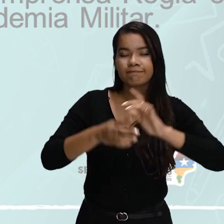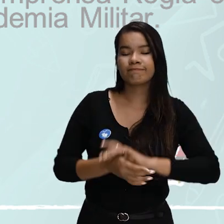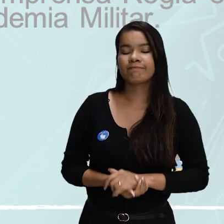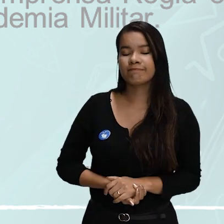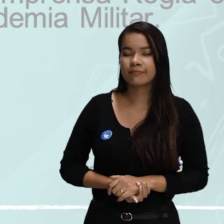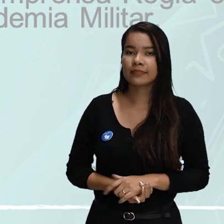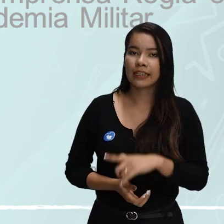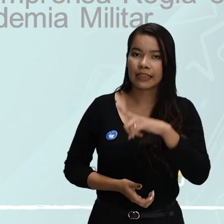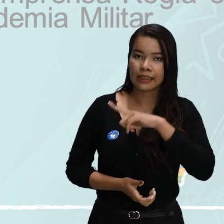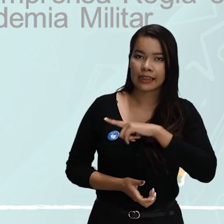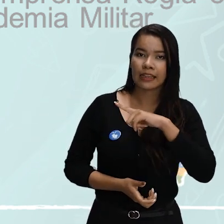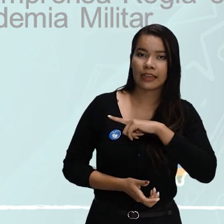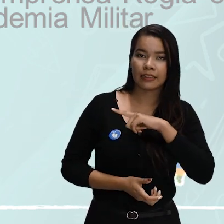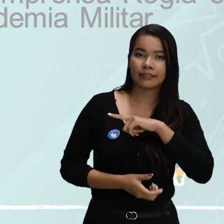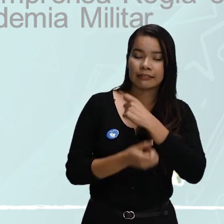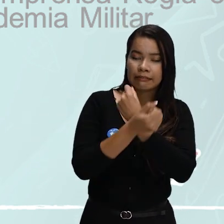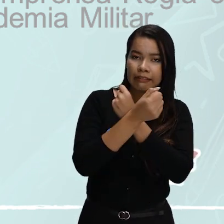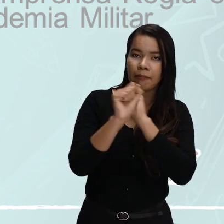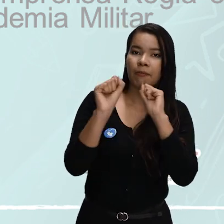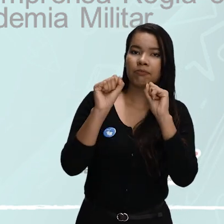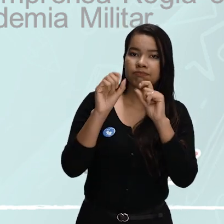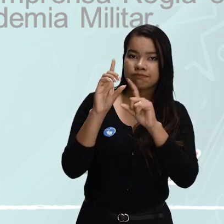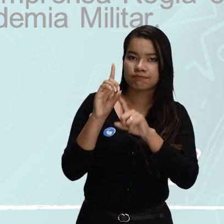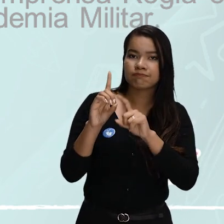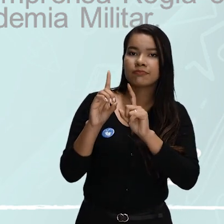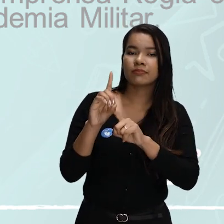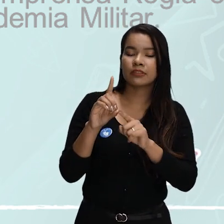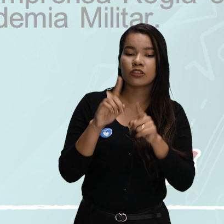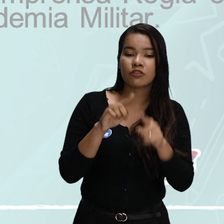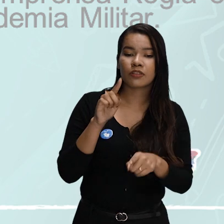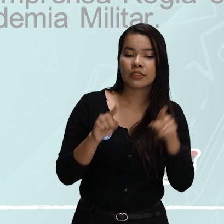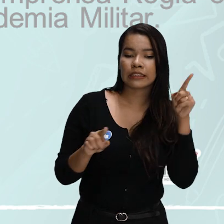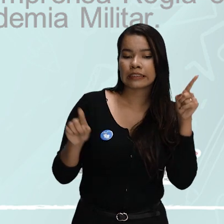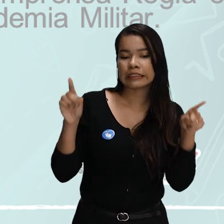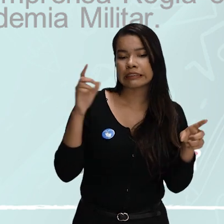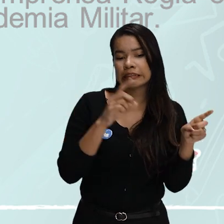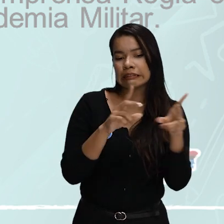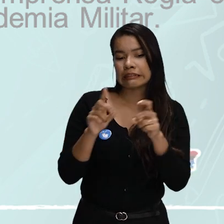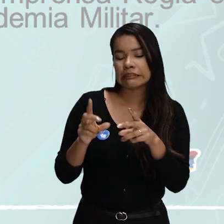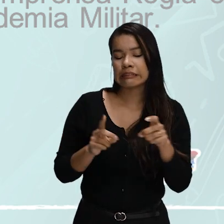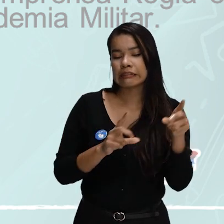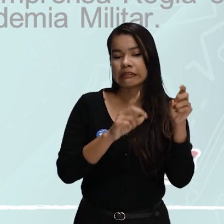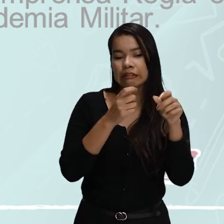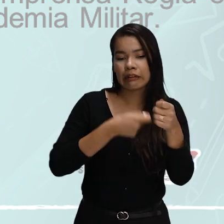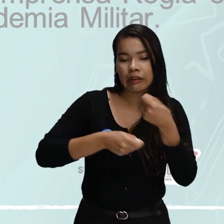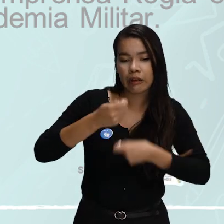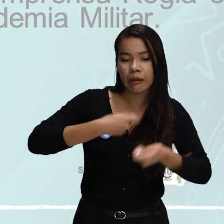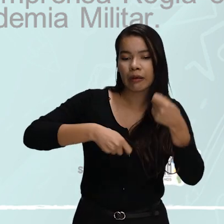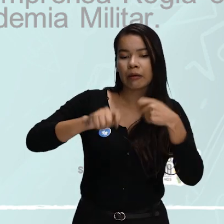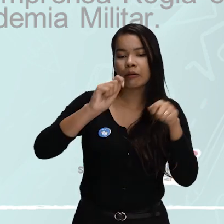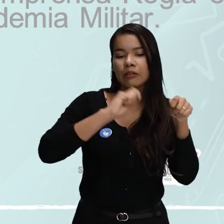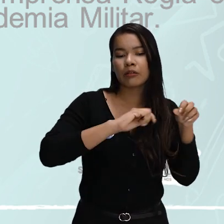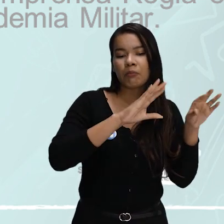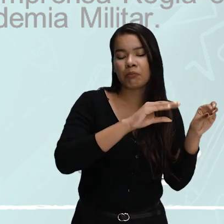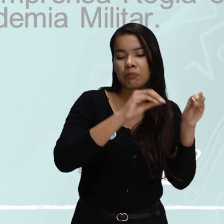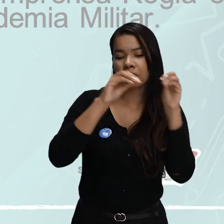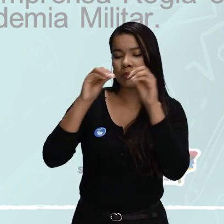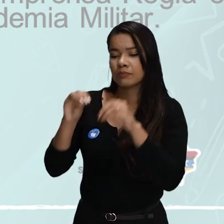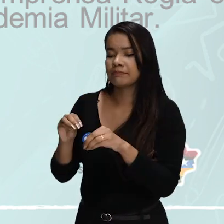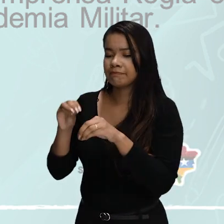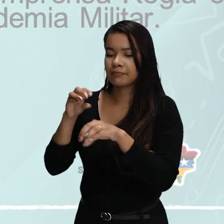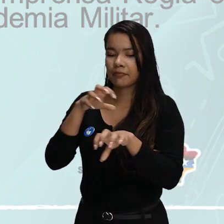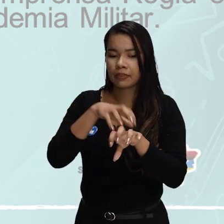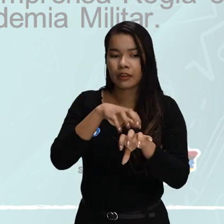passa a ter autonomia, não é assim? Diversificação do comércio, mudança da capital, que era em Salvador, para o Rio de